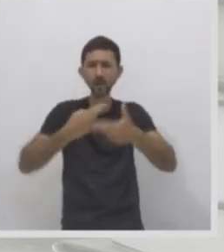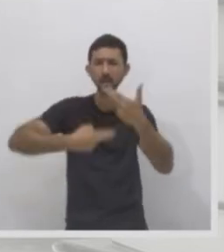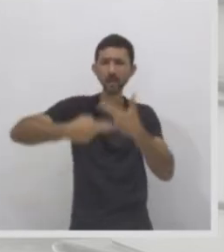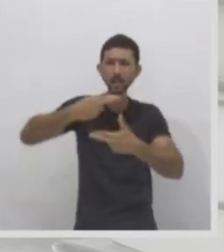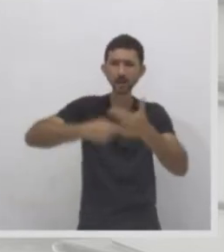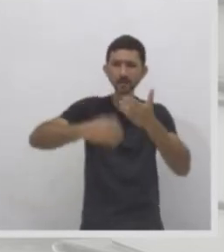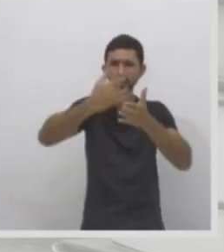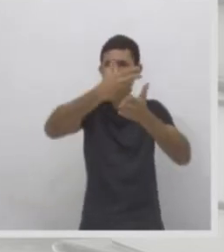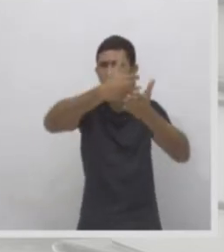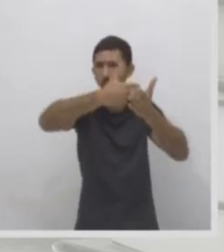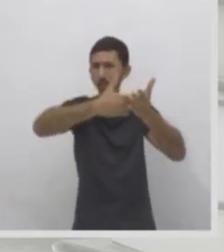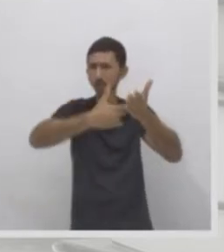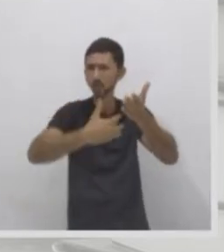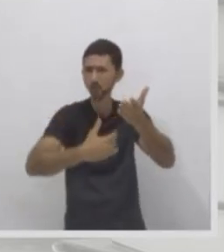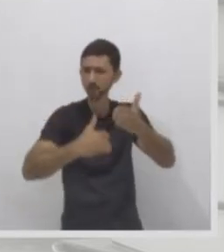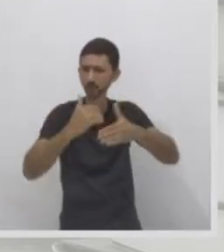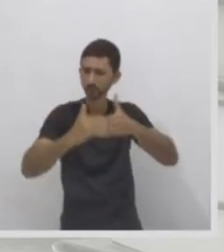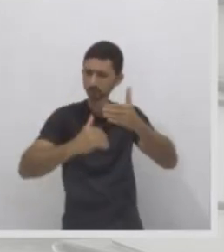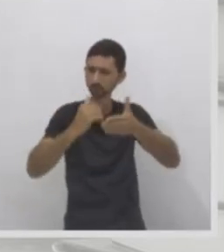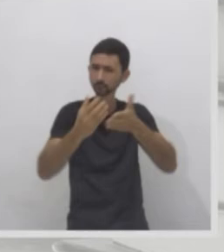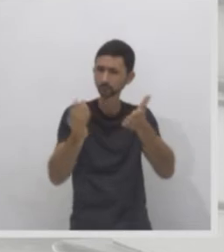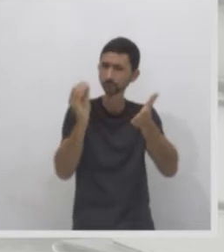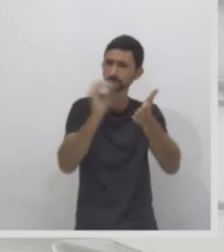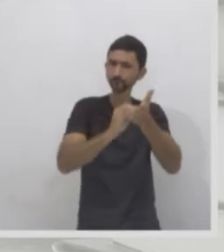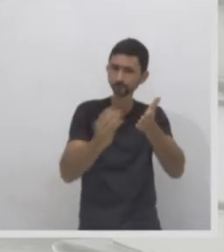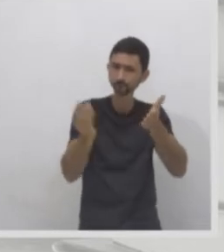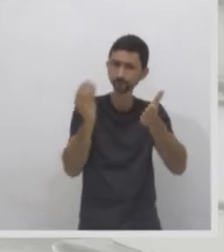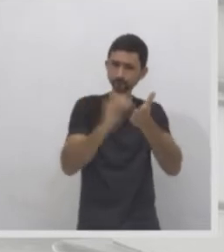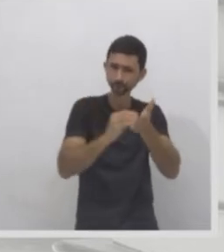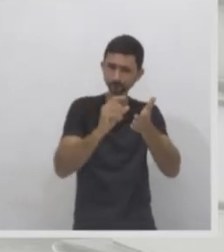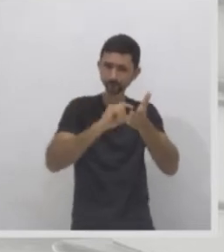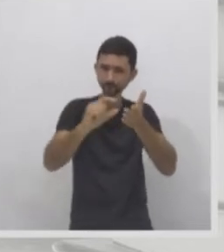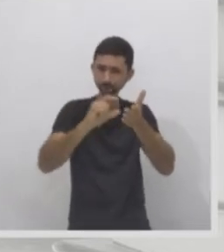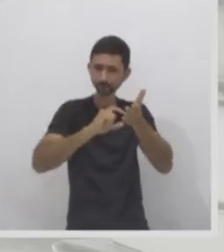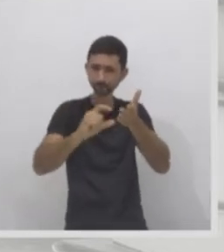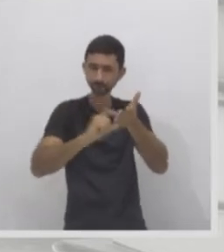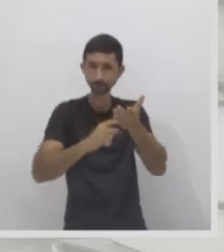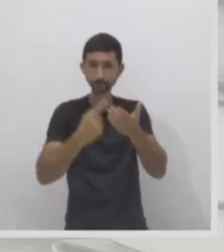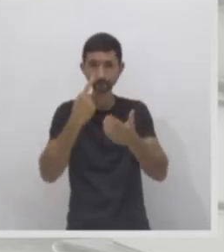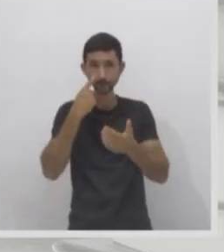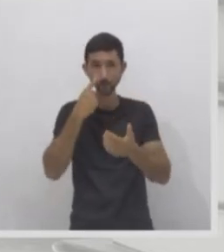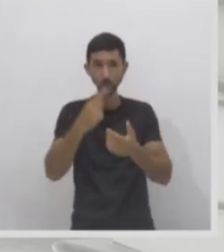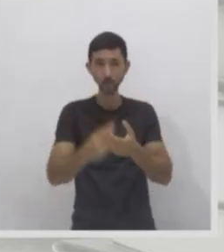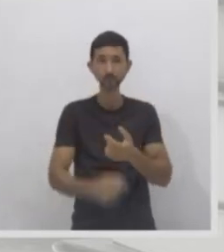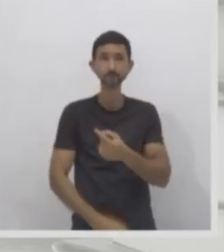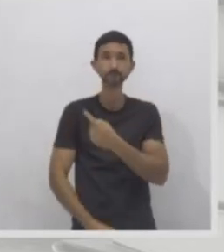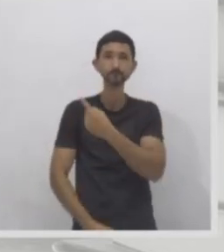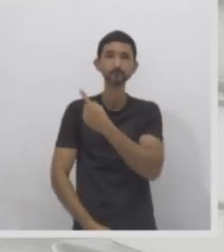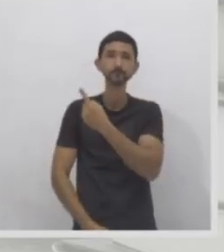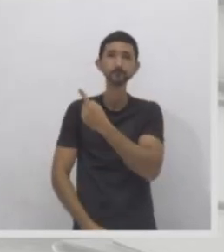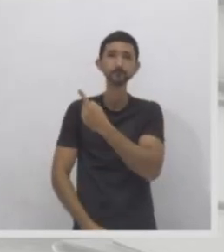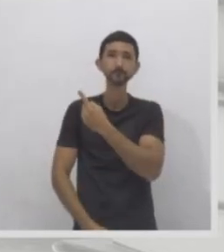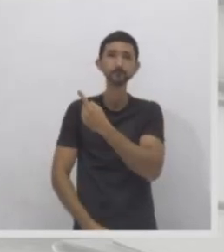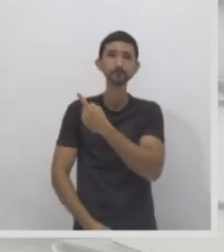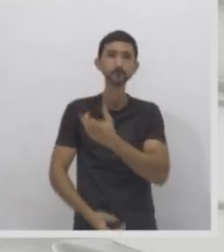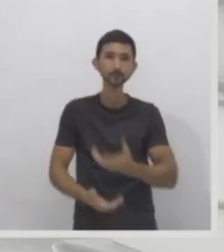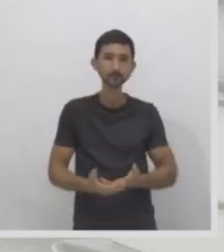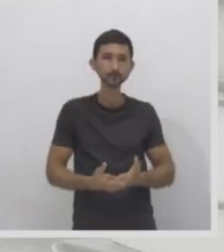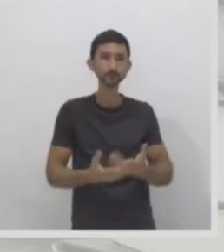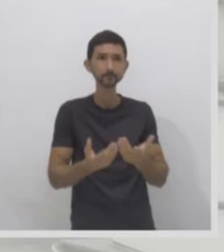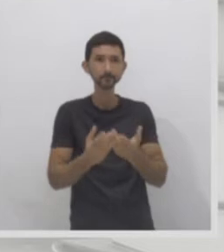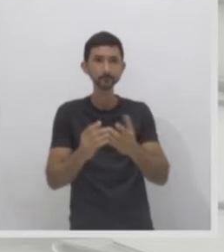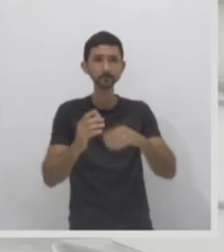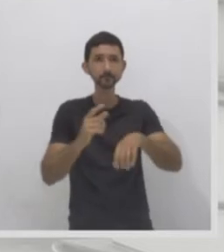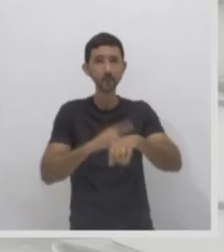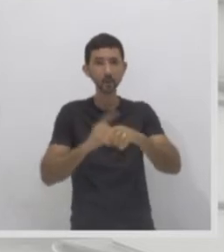relacionando à medida que nós vamos construindo as informações no texto. Então, se você olhar aí, o que você tem é: durante o